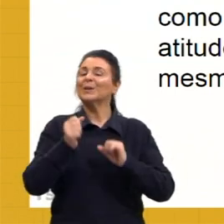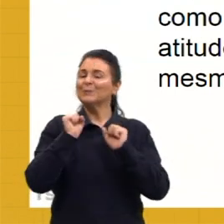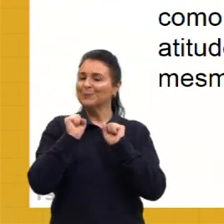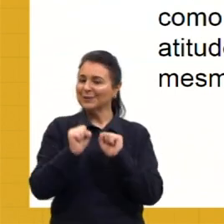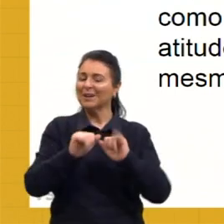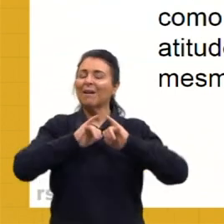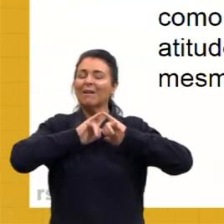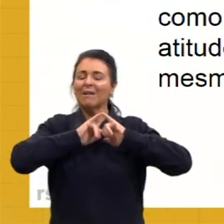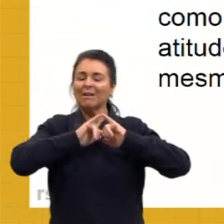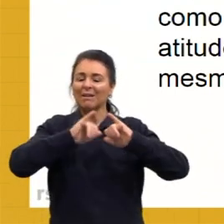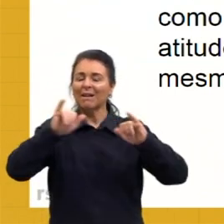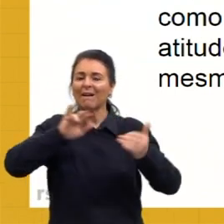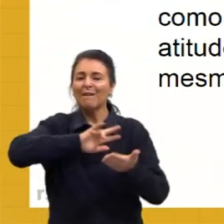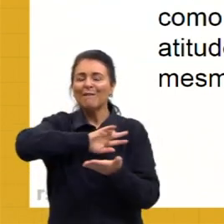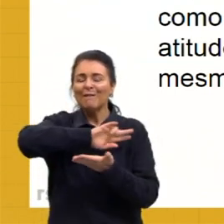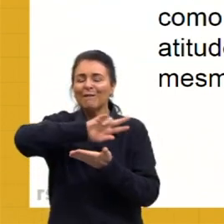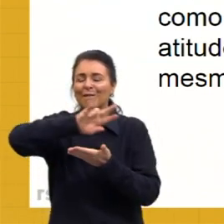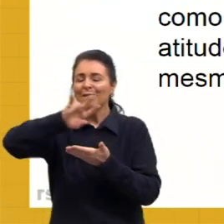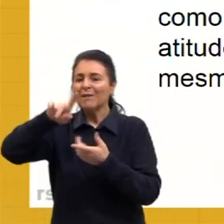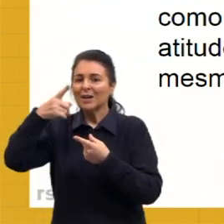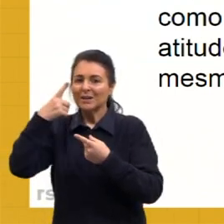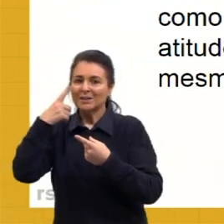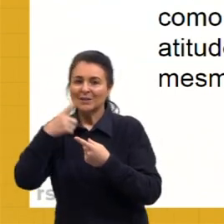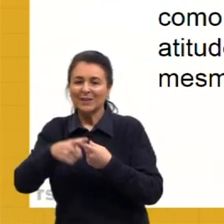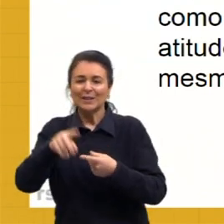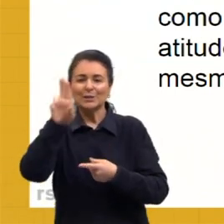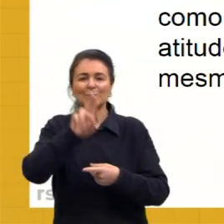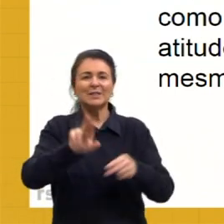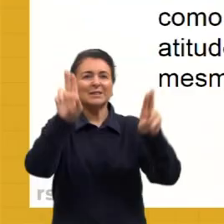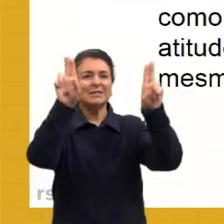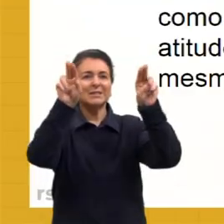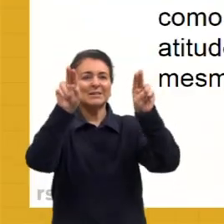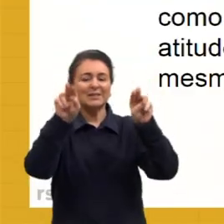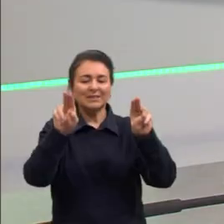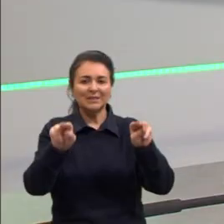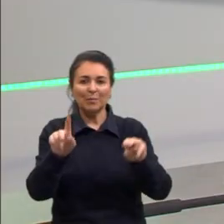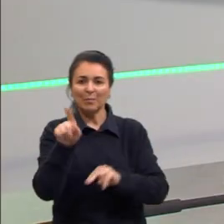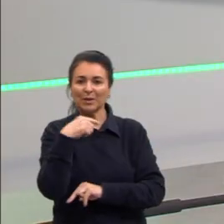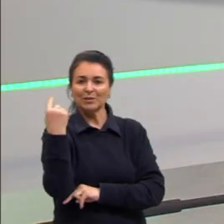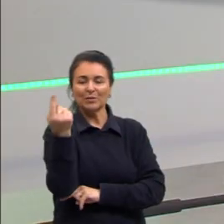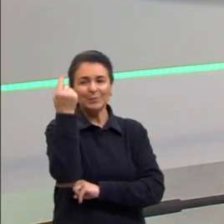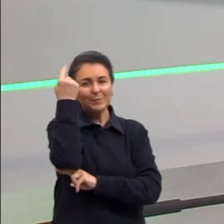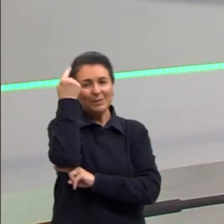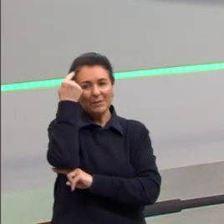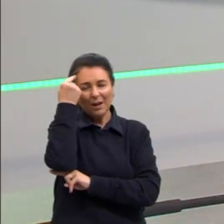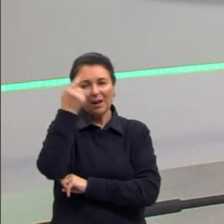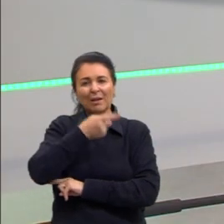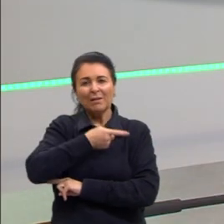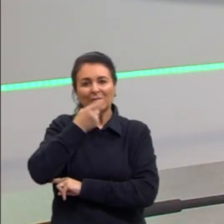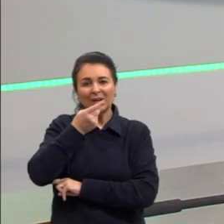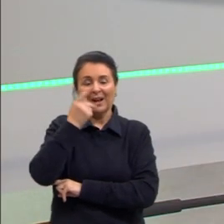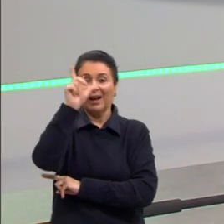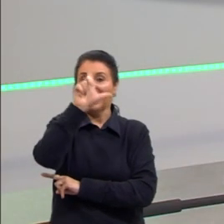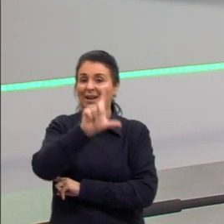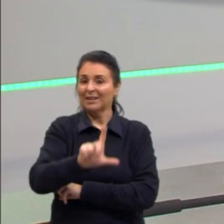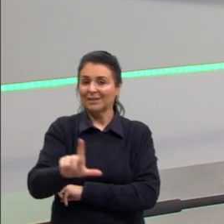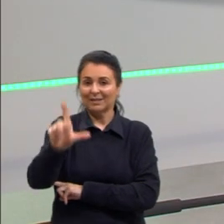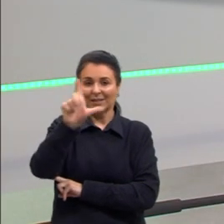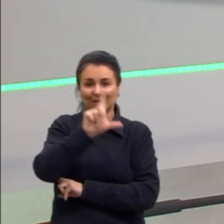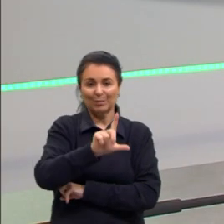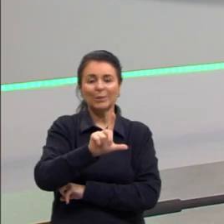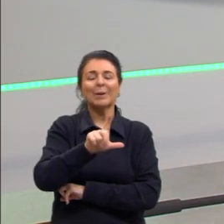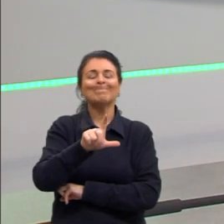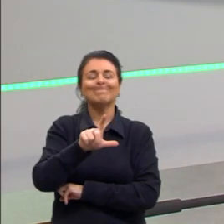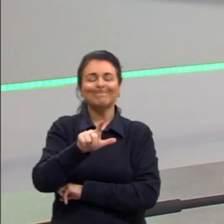várias e várias vezes e vários tópicos né para gente refletir para a gente falar porque eu acho que aí que a literatura é